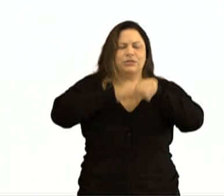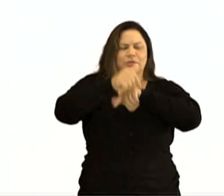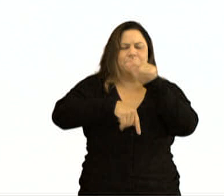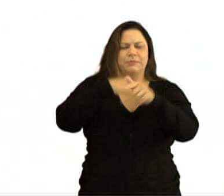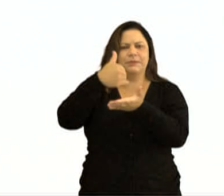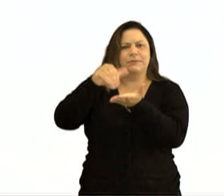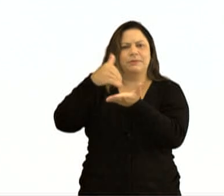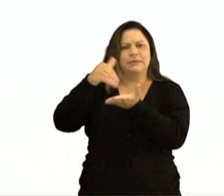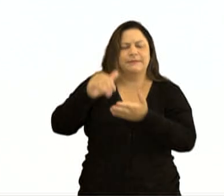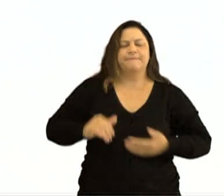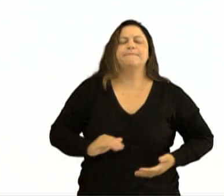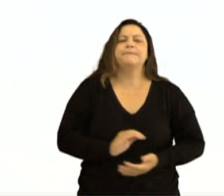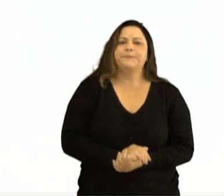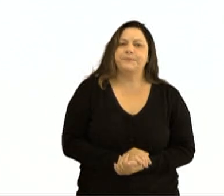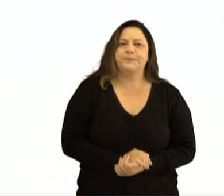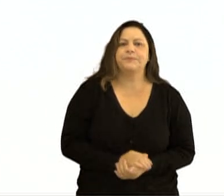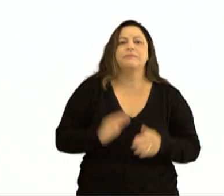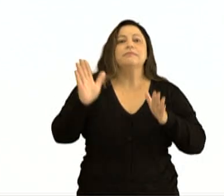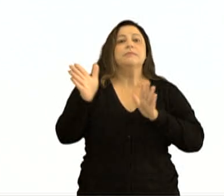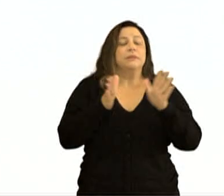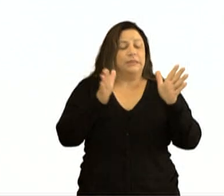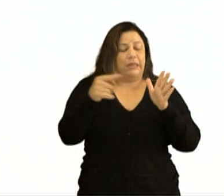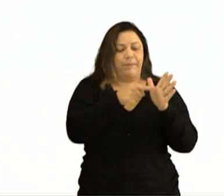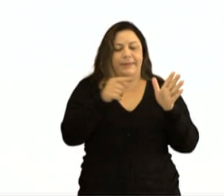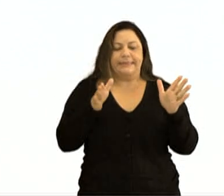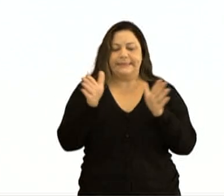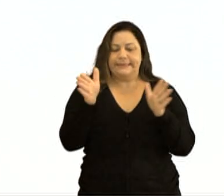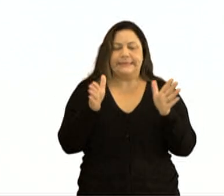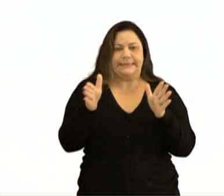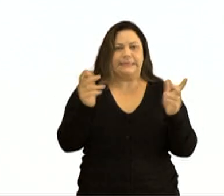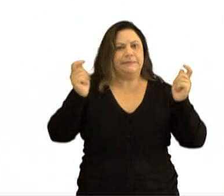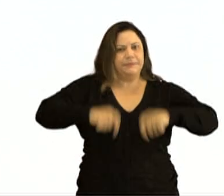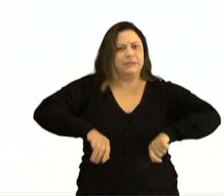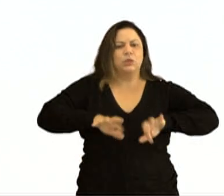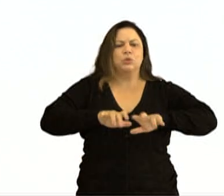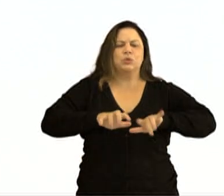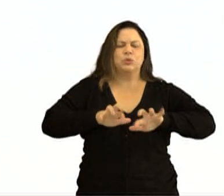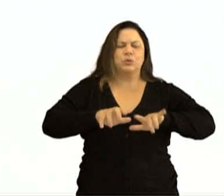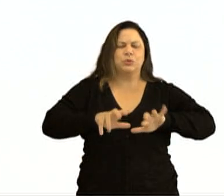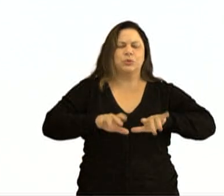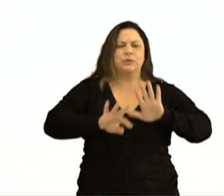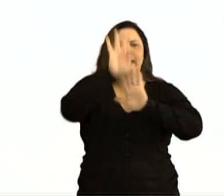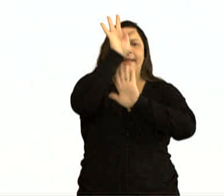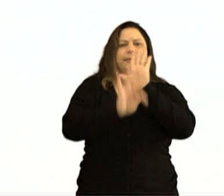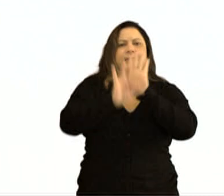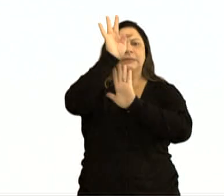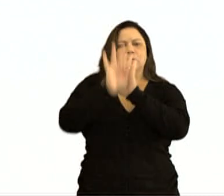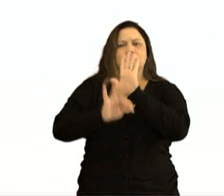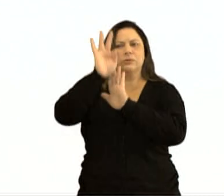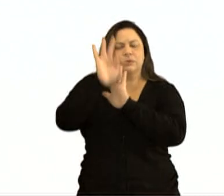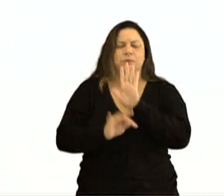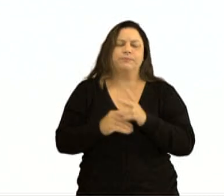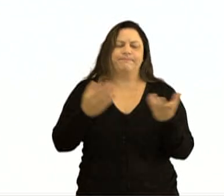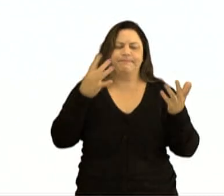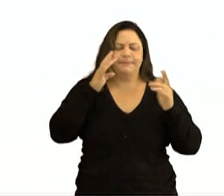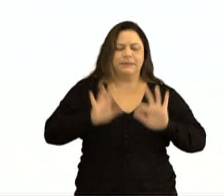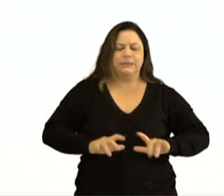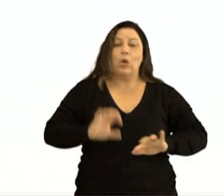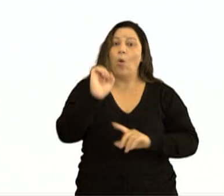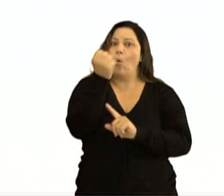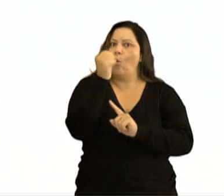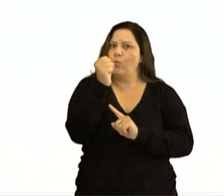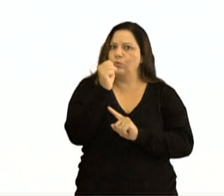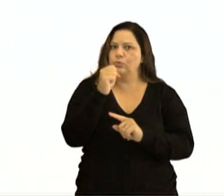escritório. Em uma das etapas desse processo, ela tem que digitar 8 textos. A quantidade de erros